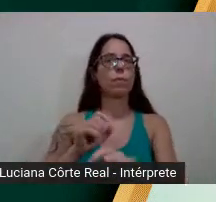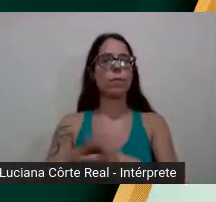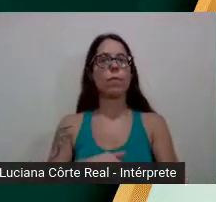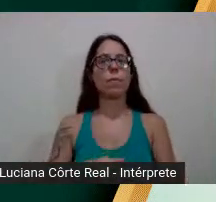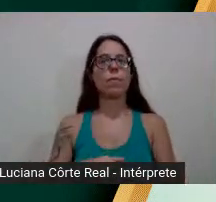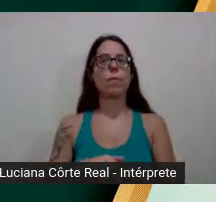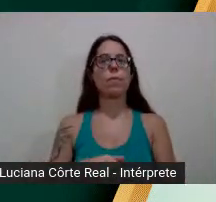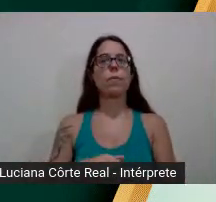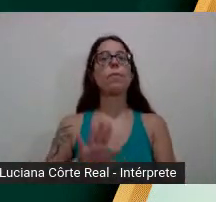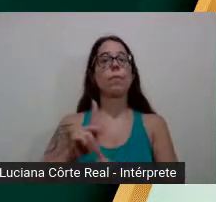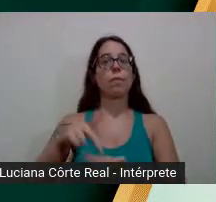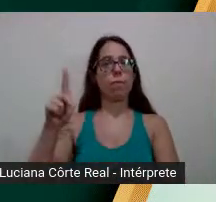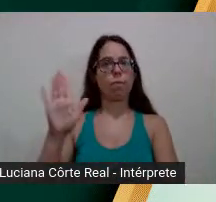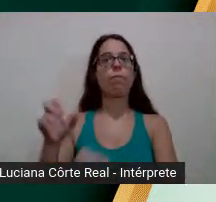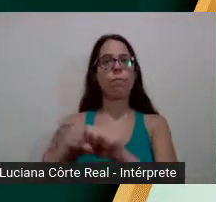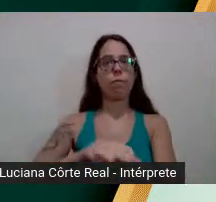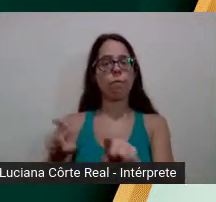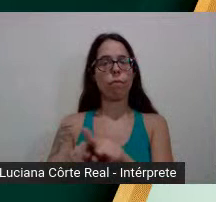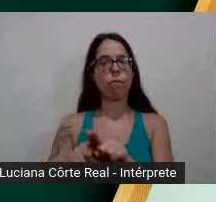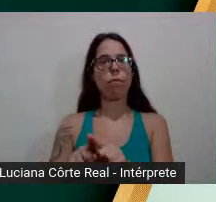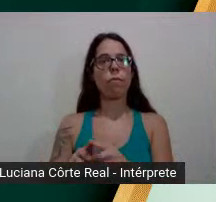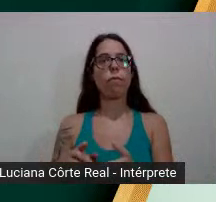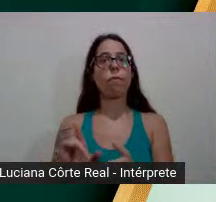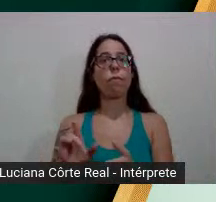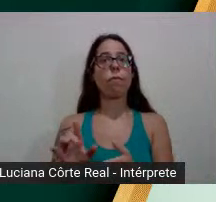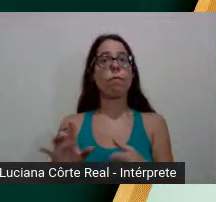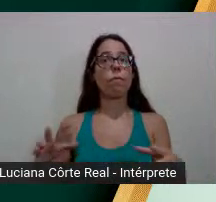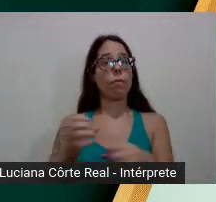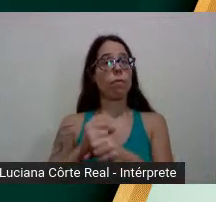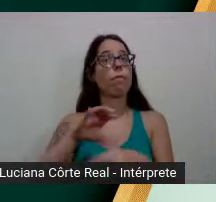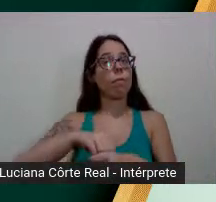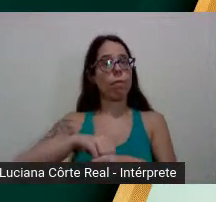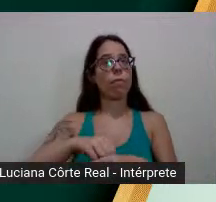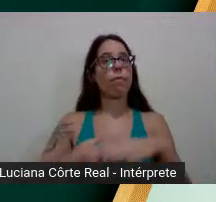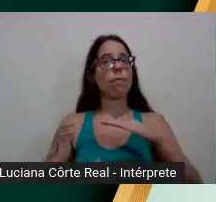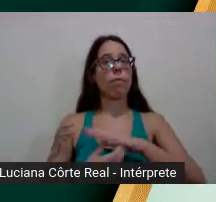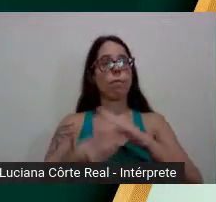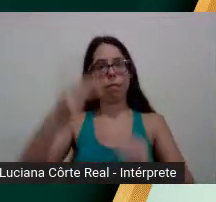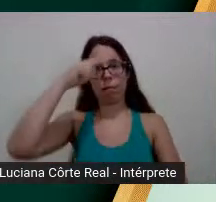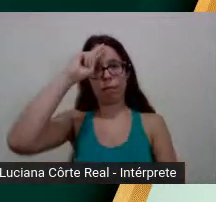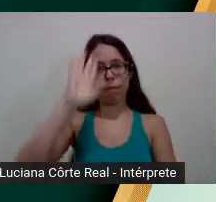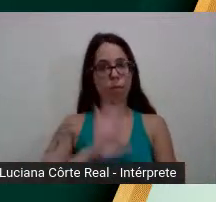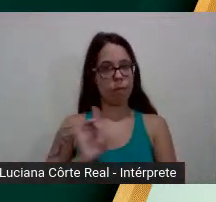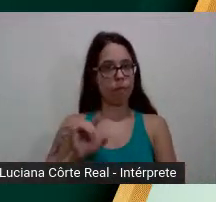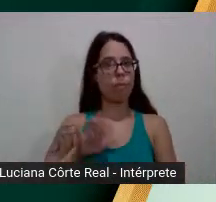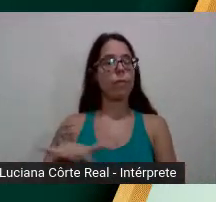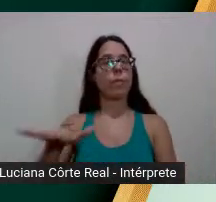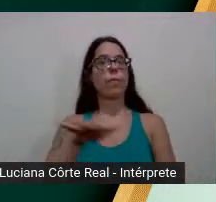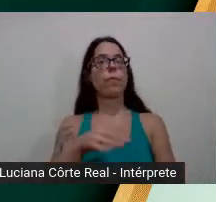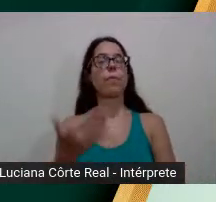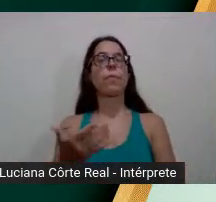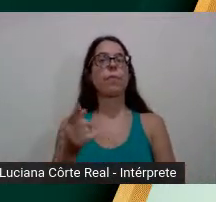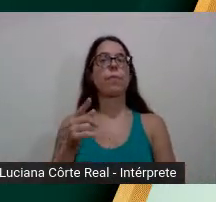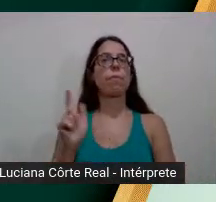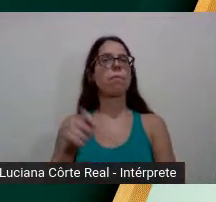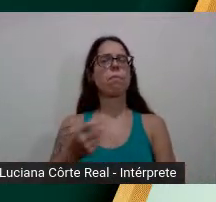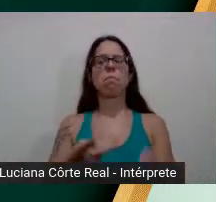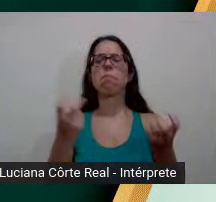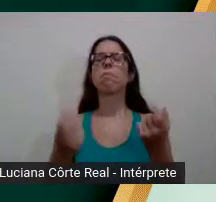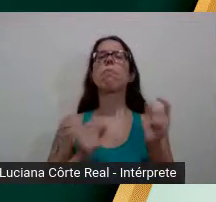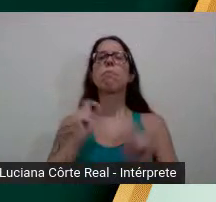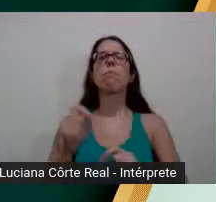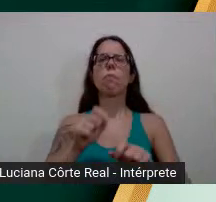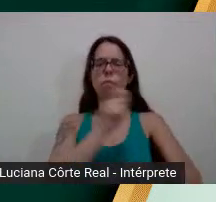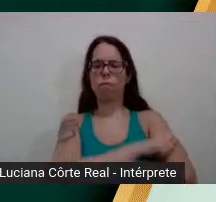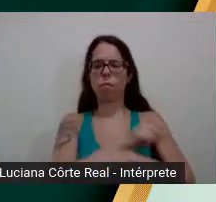de pós-graduação, somente no nosso campus uruguaiano. É notável a inserção dos nossos egressos nas